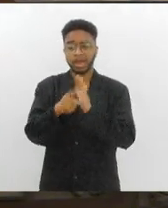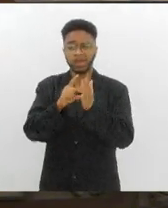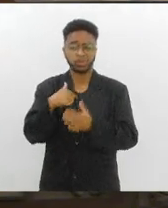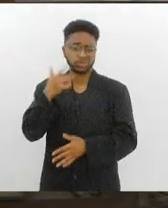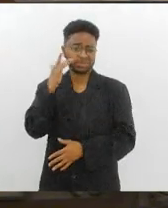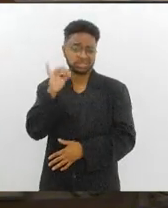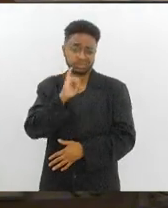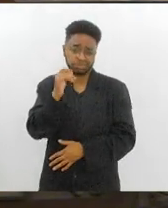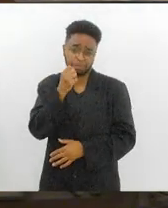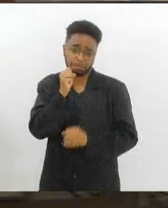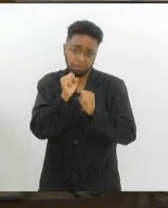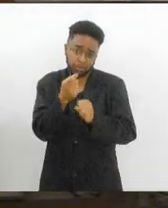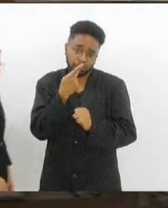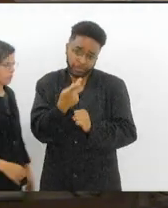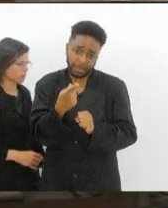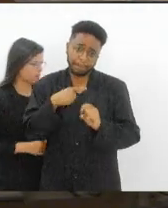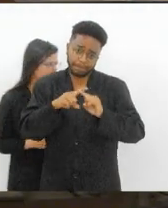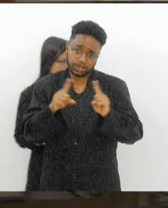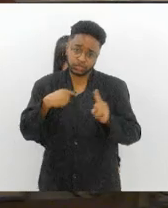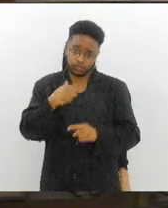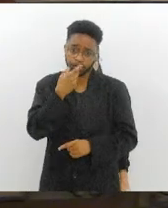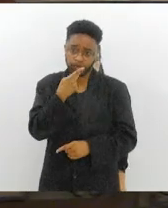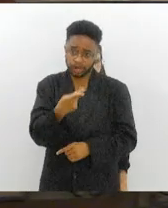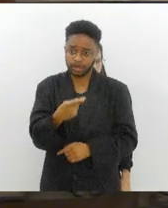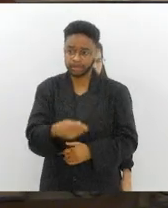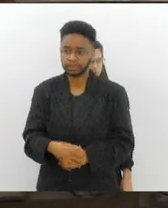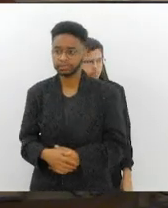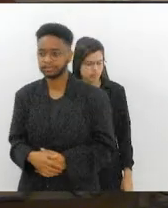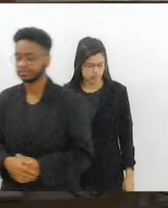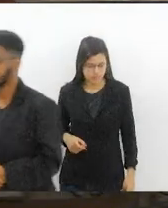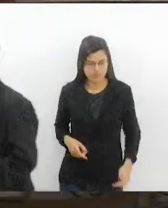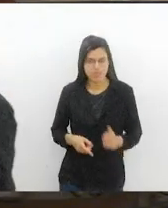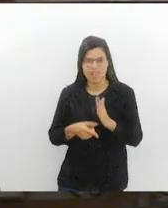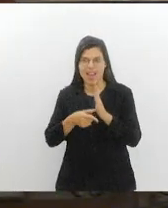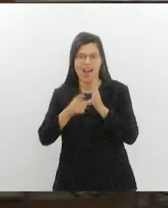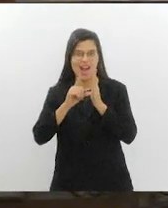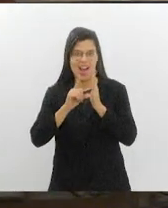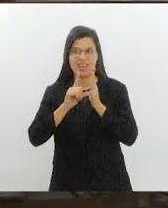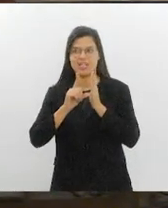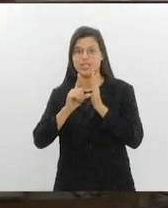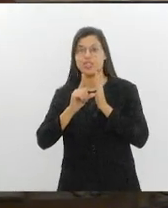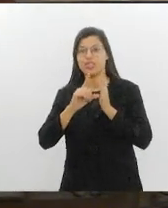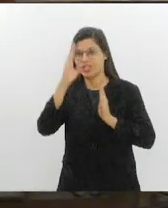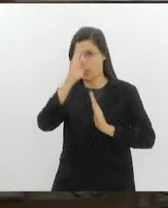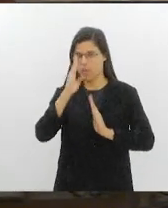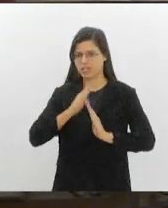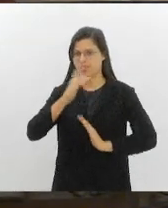isso, mas eu vou dizer, Carlos Mink, antes de ser brasileiro, eu sou carioca.